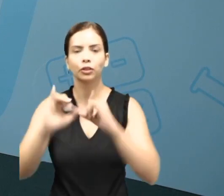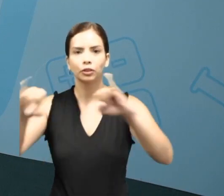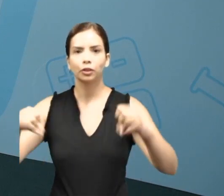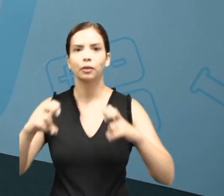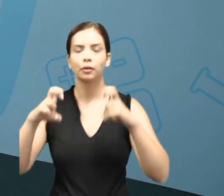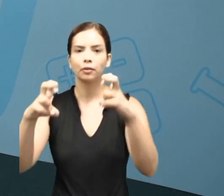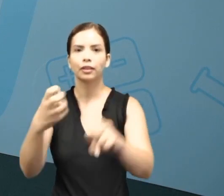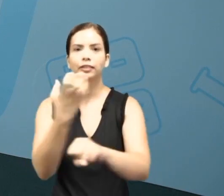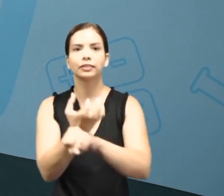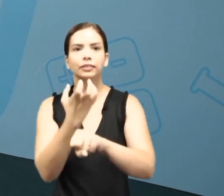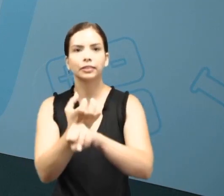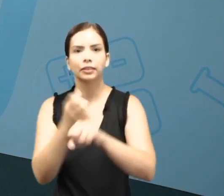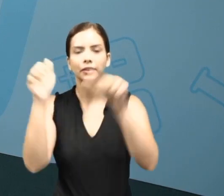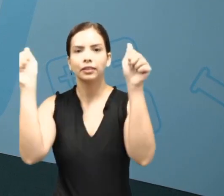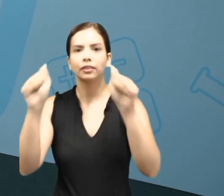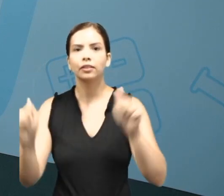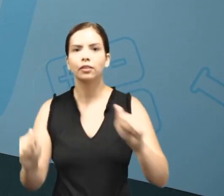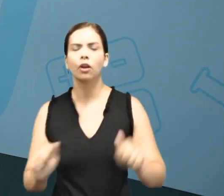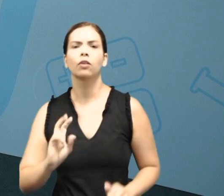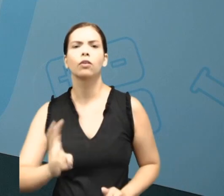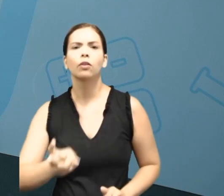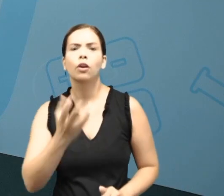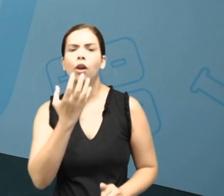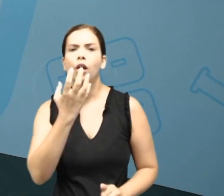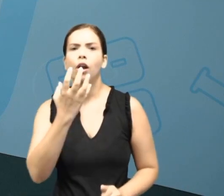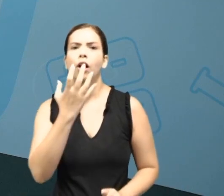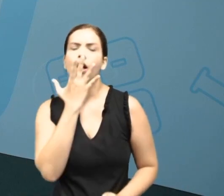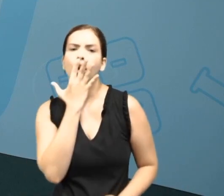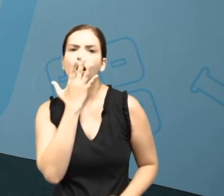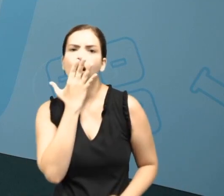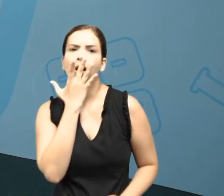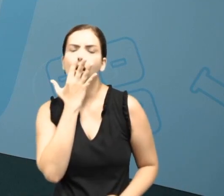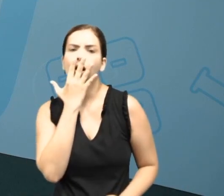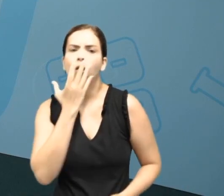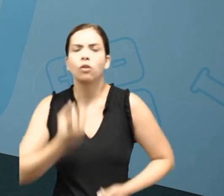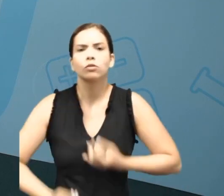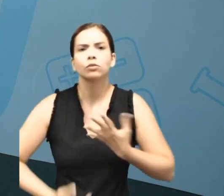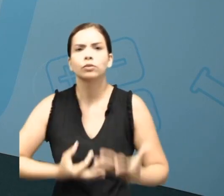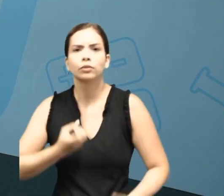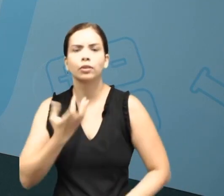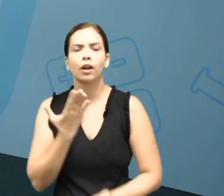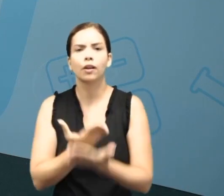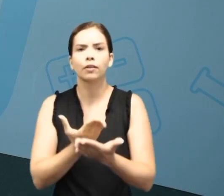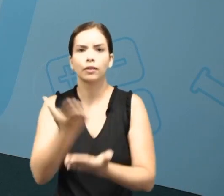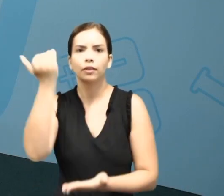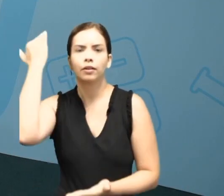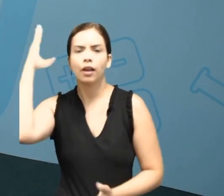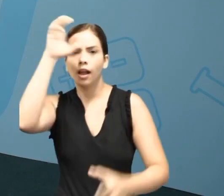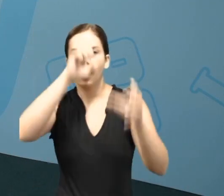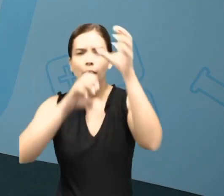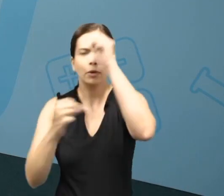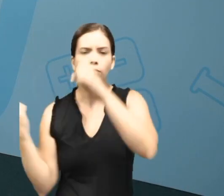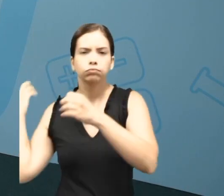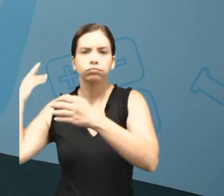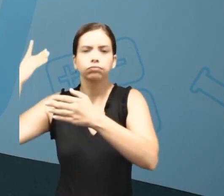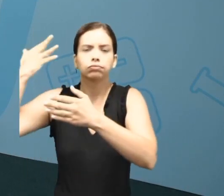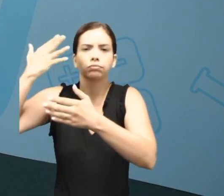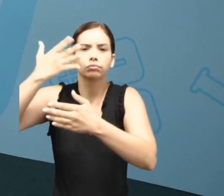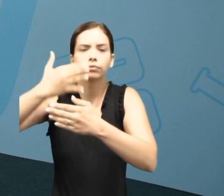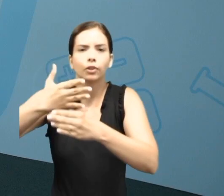dar continuidade à cor como expressão. Na aula passada a gente aprendeu, né, que desde a pré-história que os homens